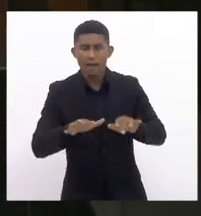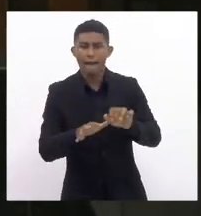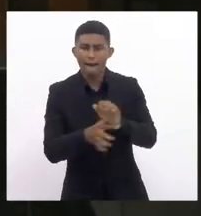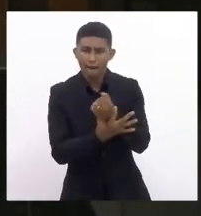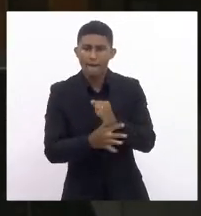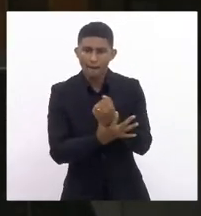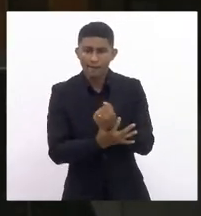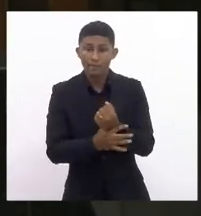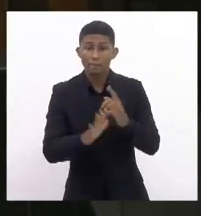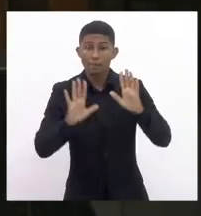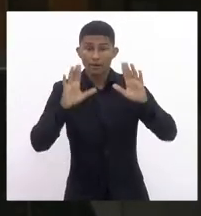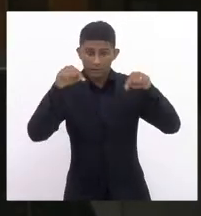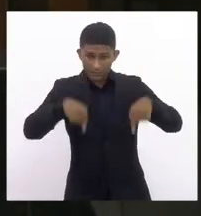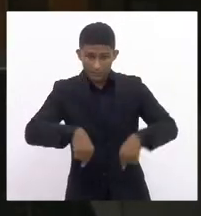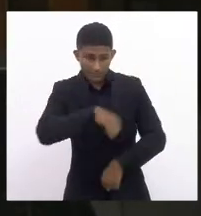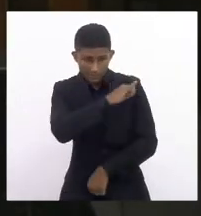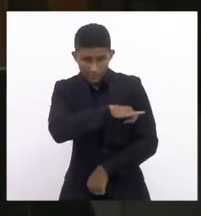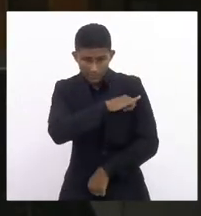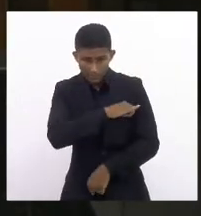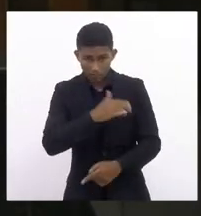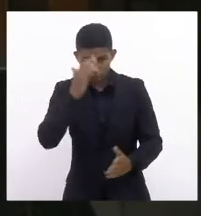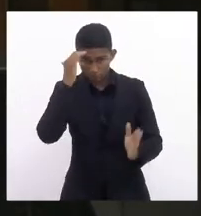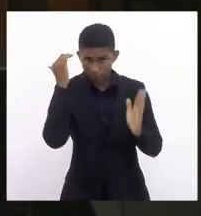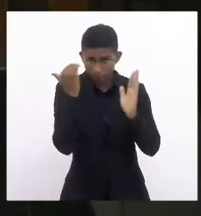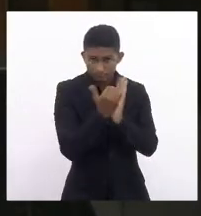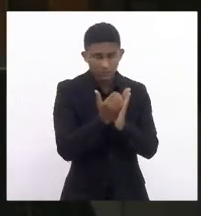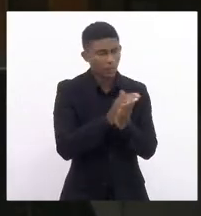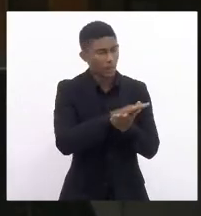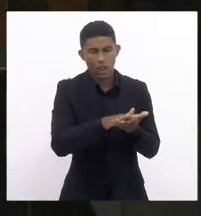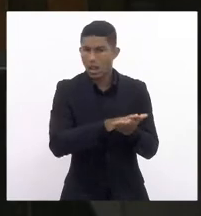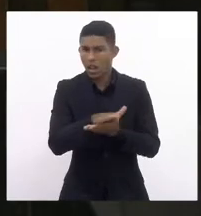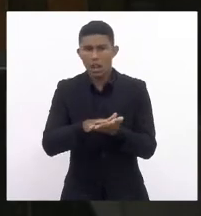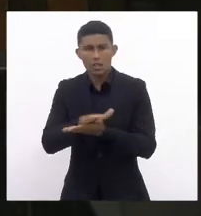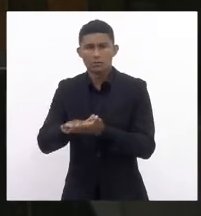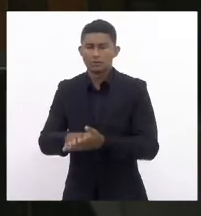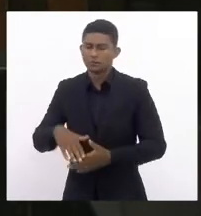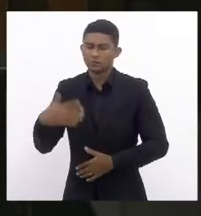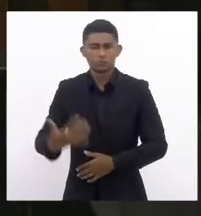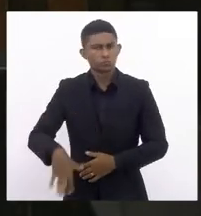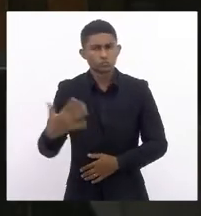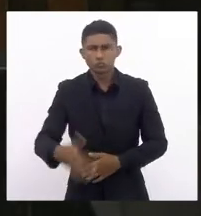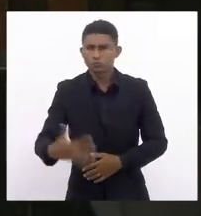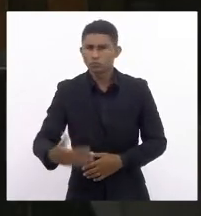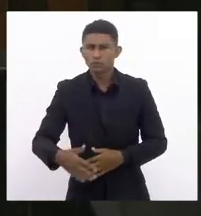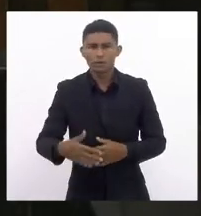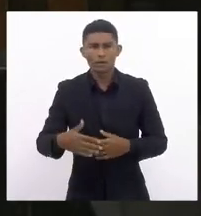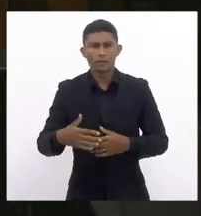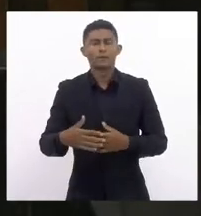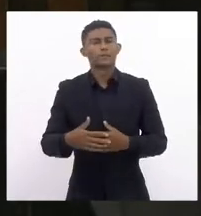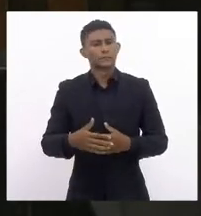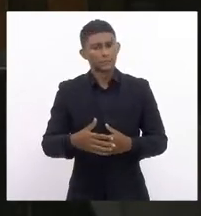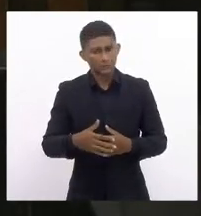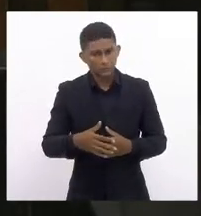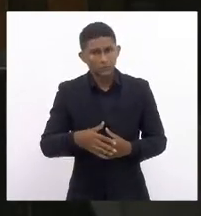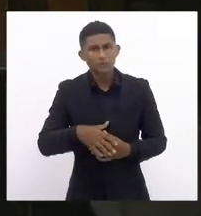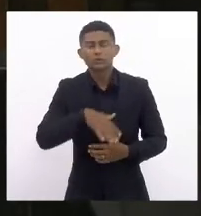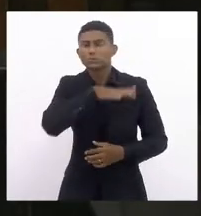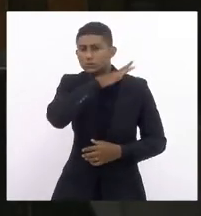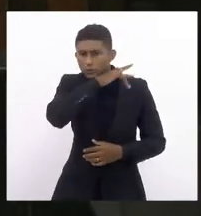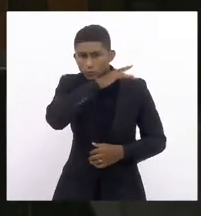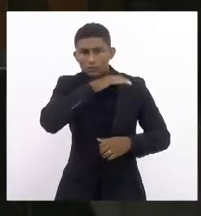âmbito do Estado do Rio de Janeiro. E isso é grave e vai se tornando cada vez mais grave ao longo do